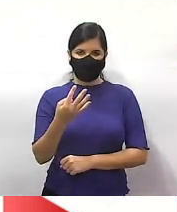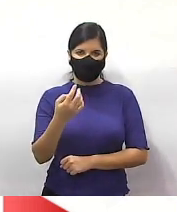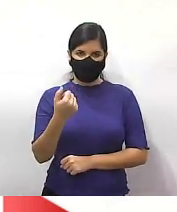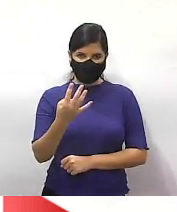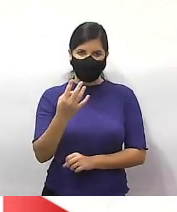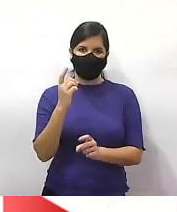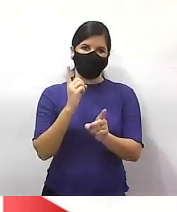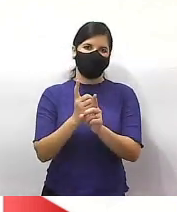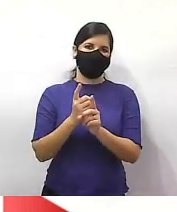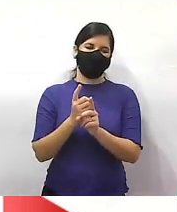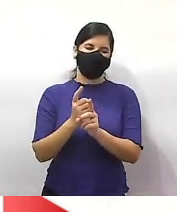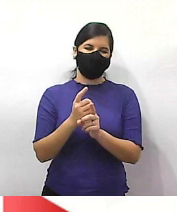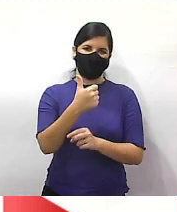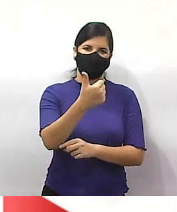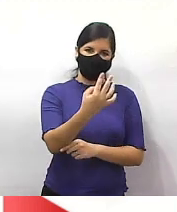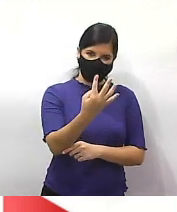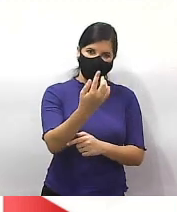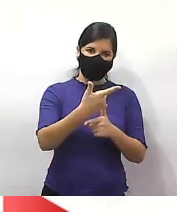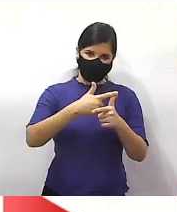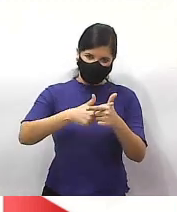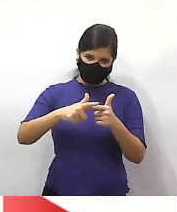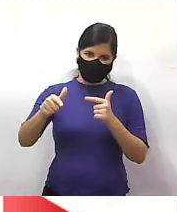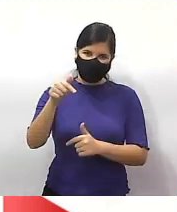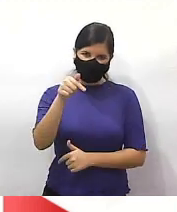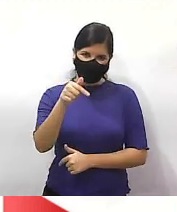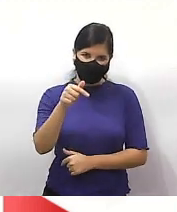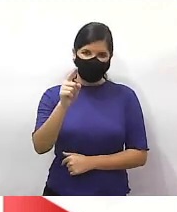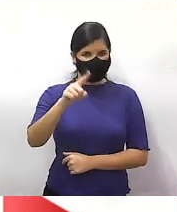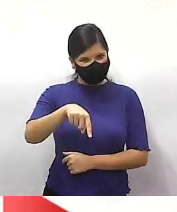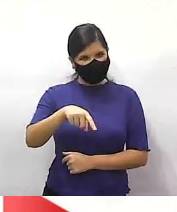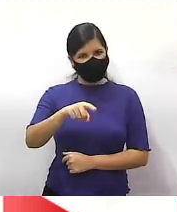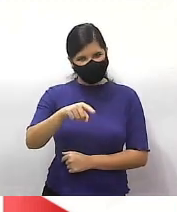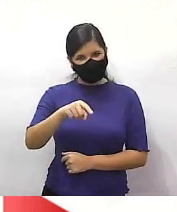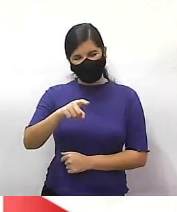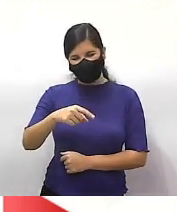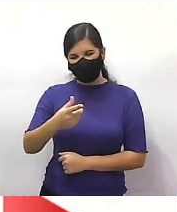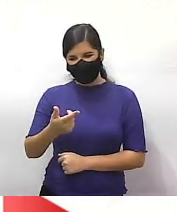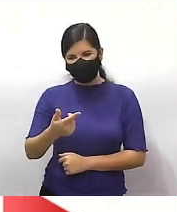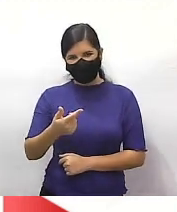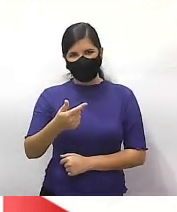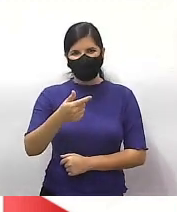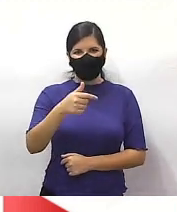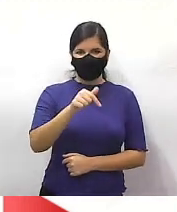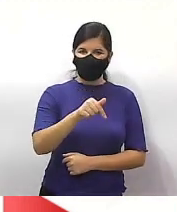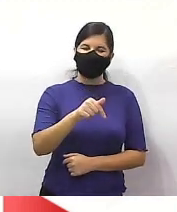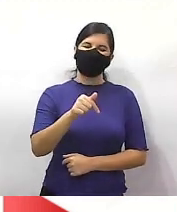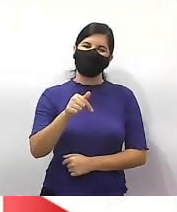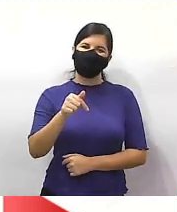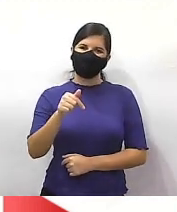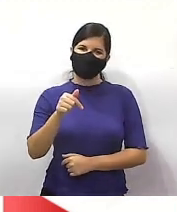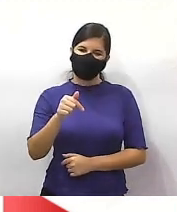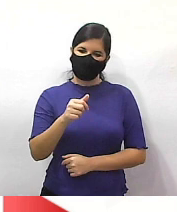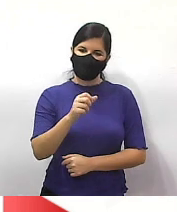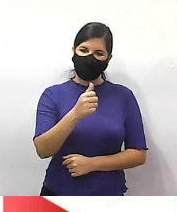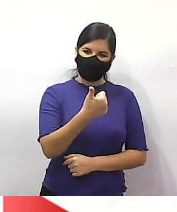Ó, 14 é dividido por 7? É, professor, é o dobro de 7. Então,